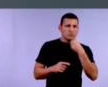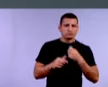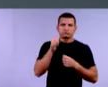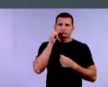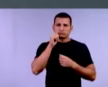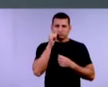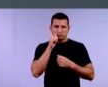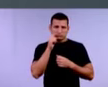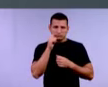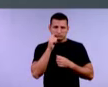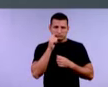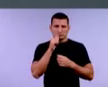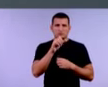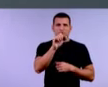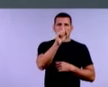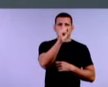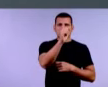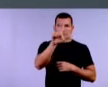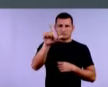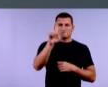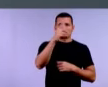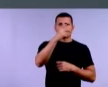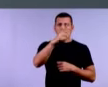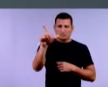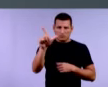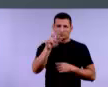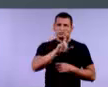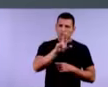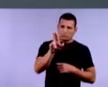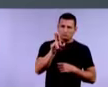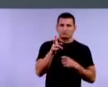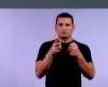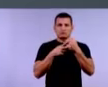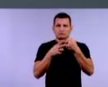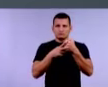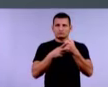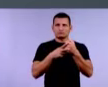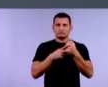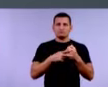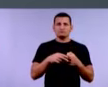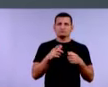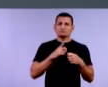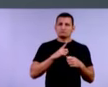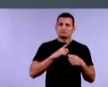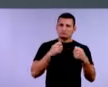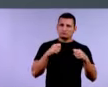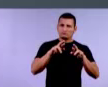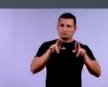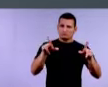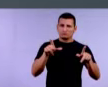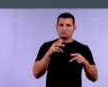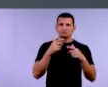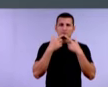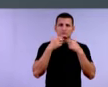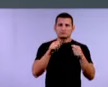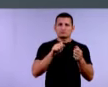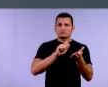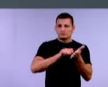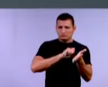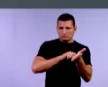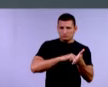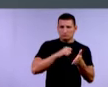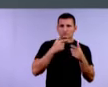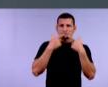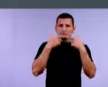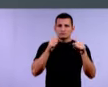e de singular e plural, tanto para os nomes quanto para os verbos. É que nós temos que diferenciar língua escrita e língua falada.